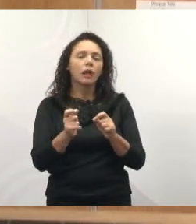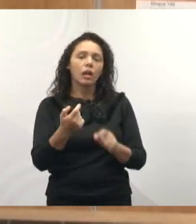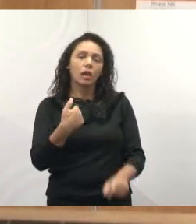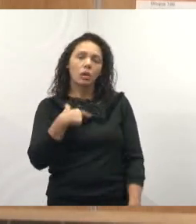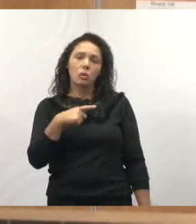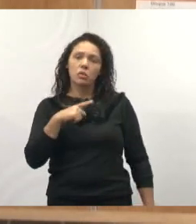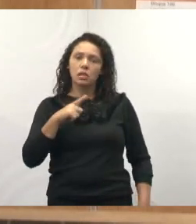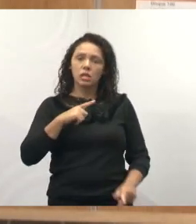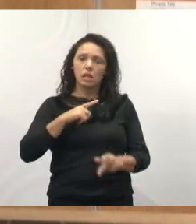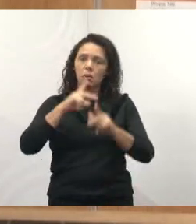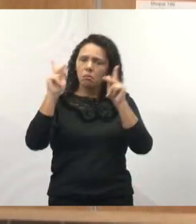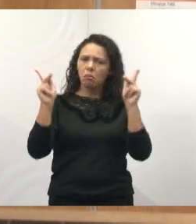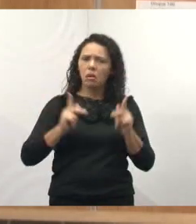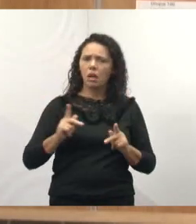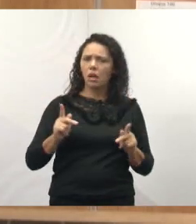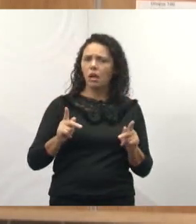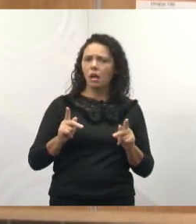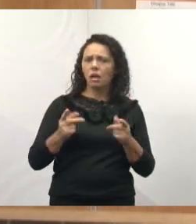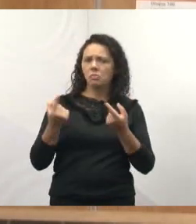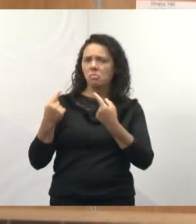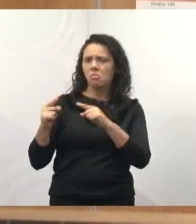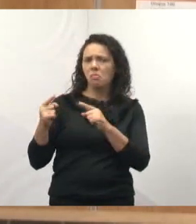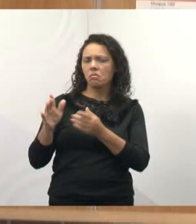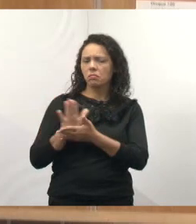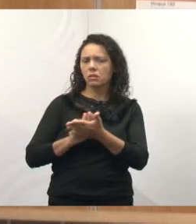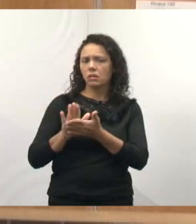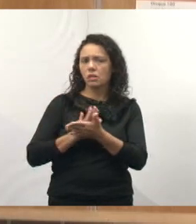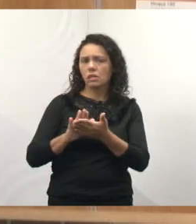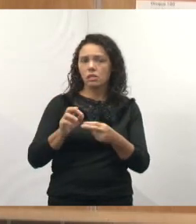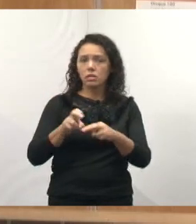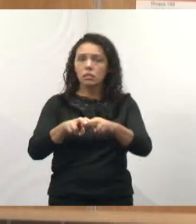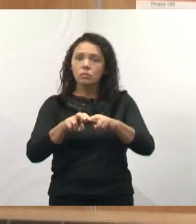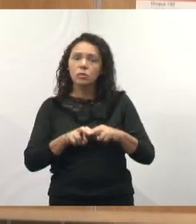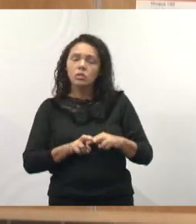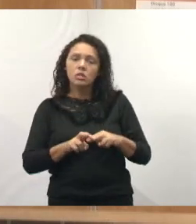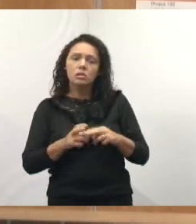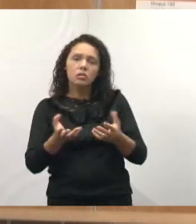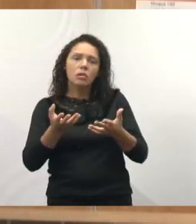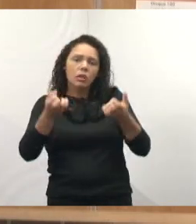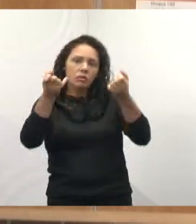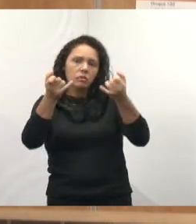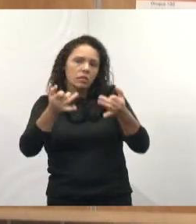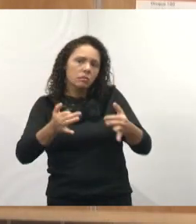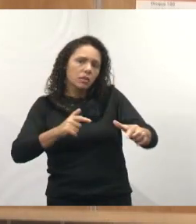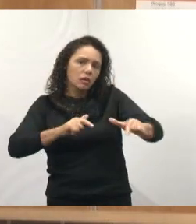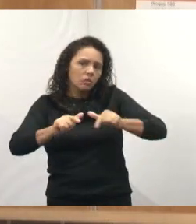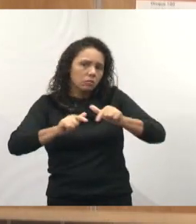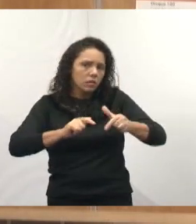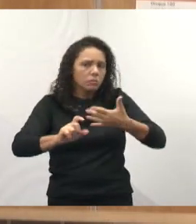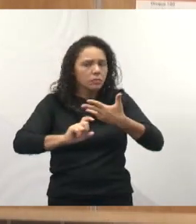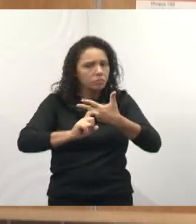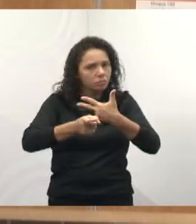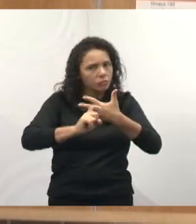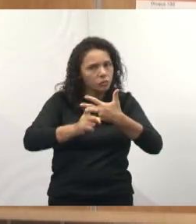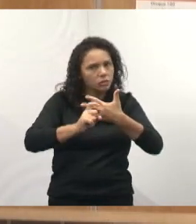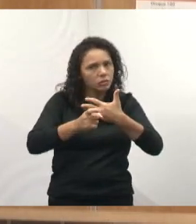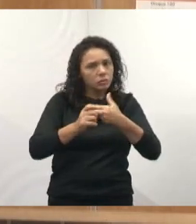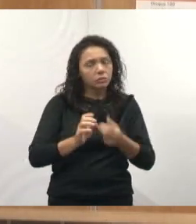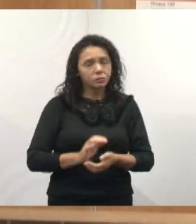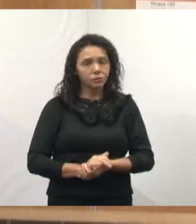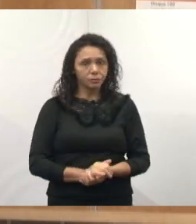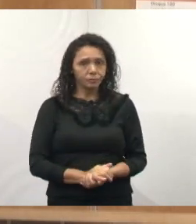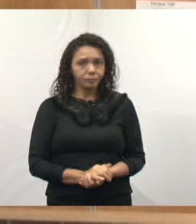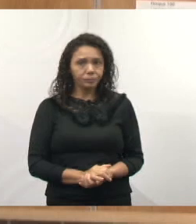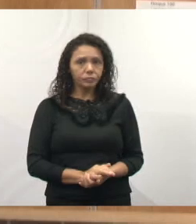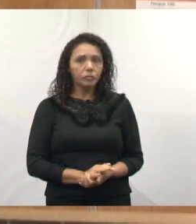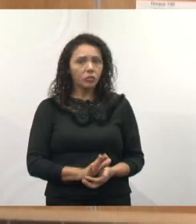paz. E hoje eu venho aqui na tribuna, em paz, poder falar do trabalho que o Executivo vem fazendo na nossa cidade, apontando